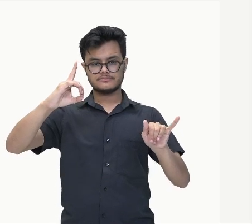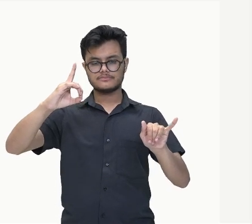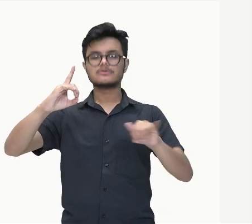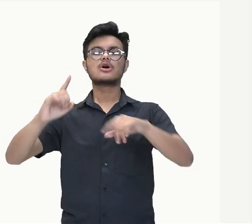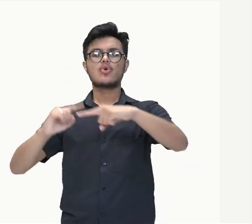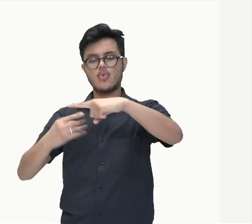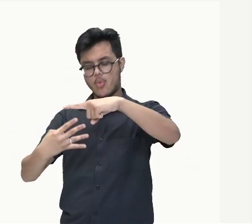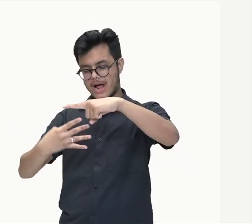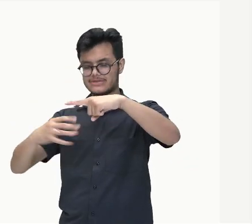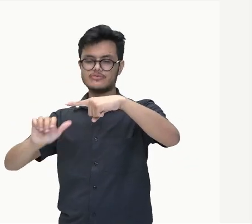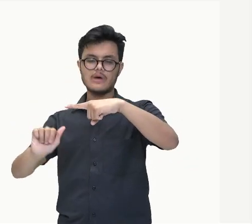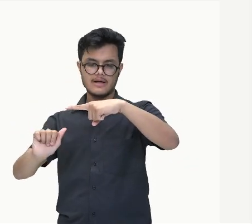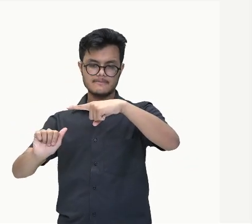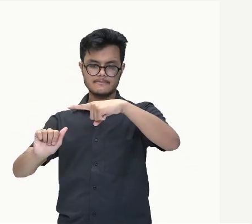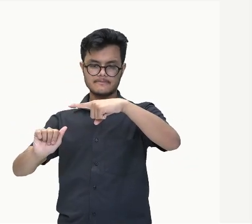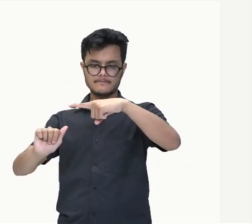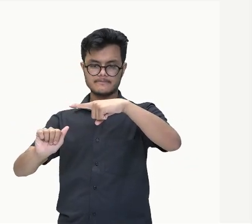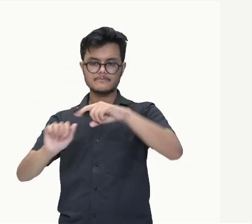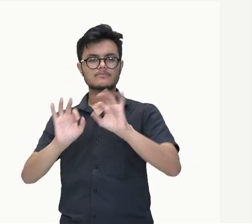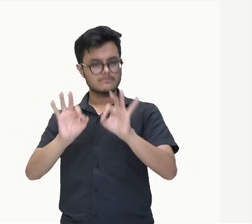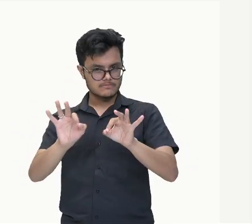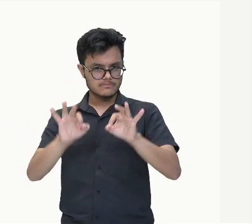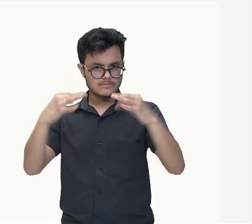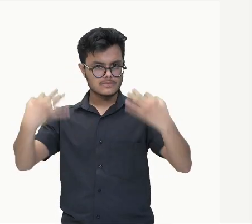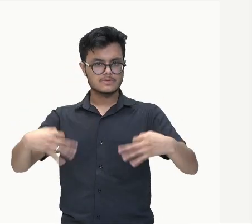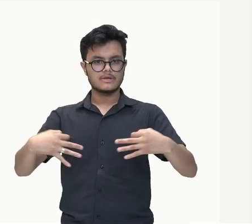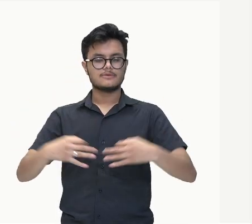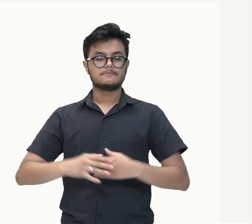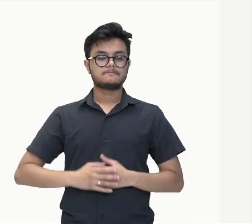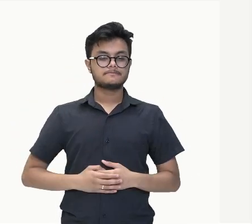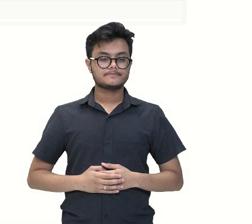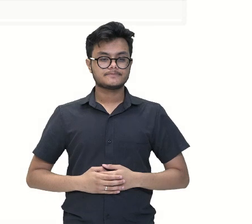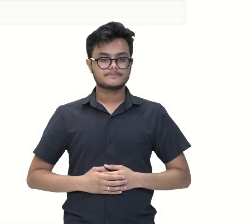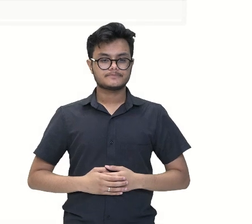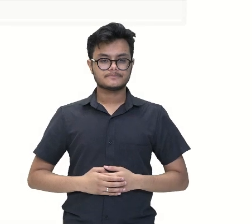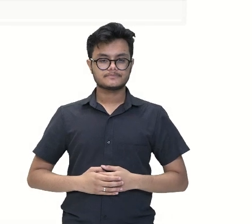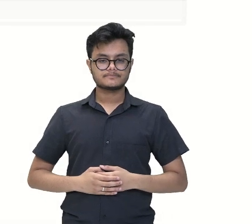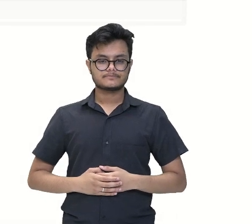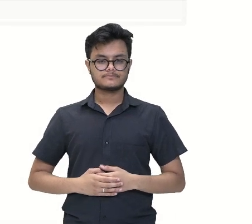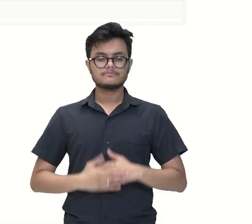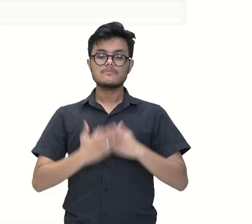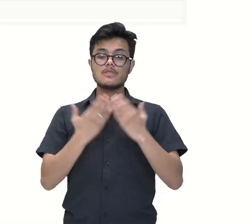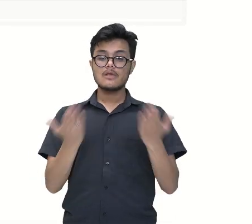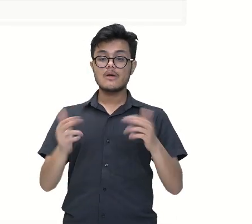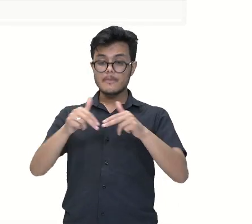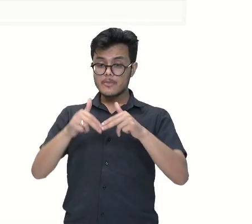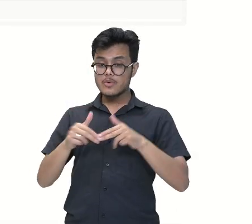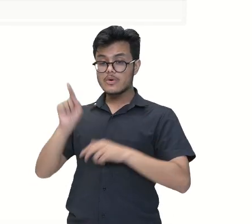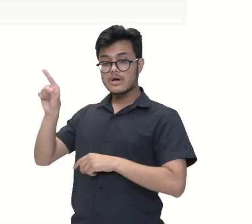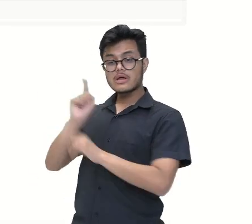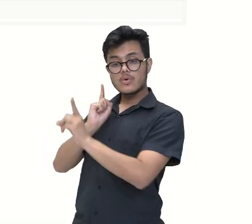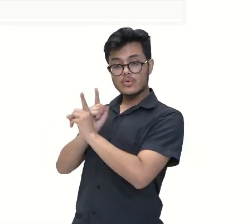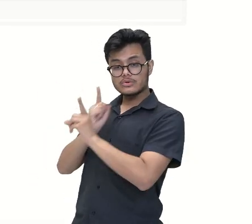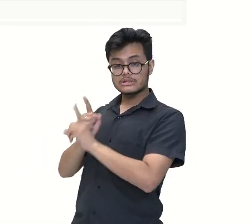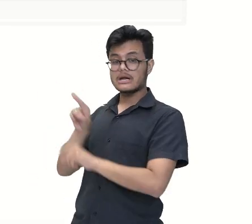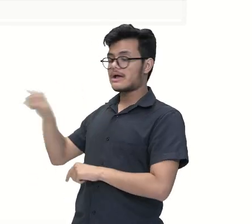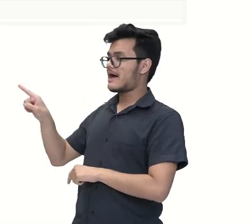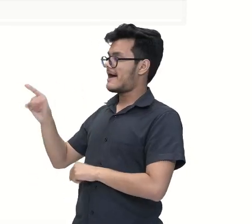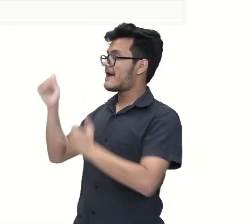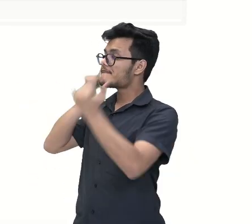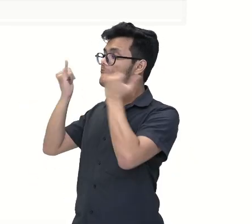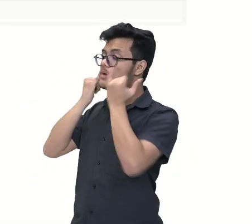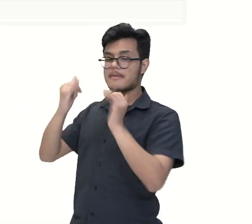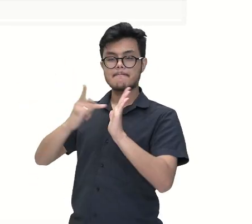sobre 4a, ok? Então, para eu encontrar esse valor de x